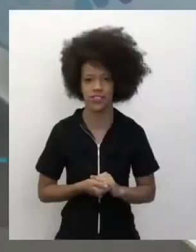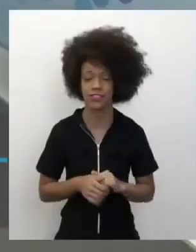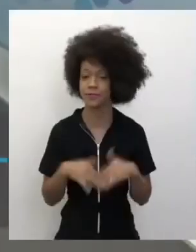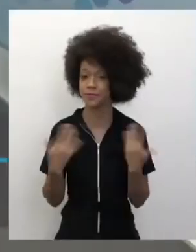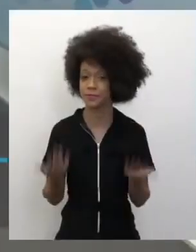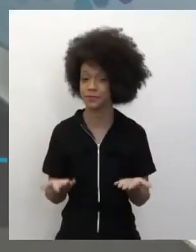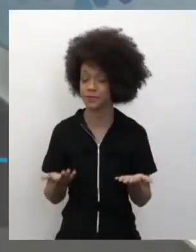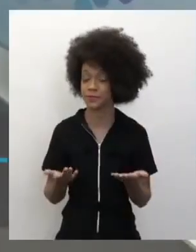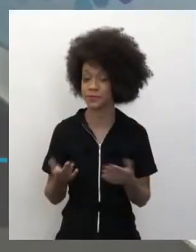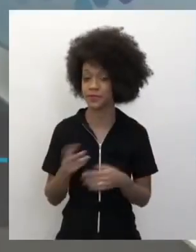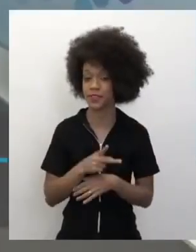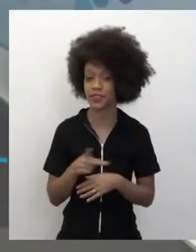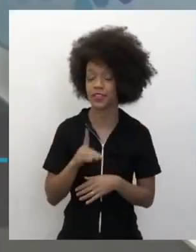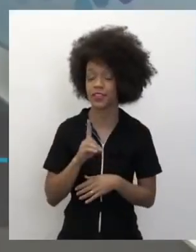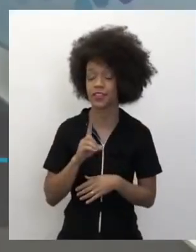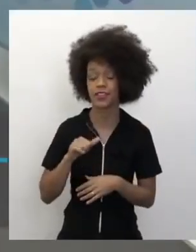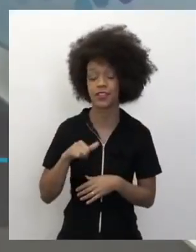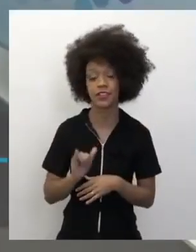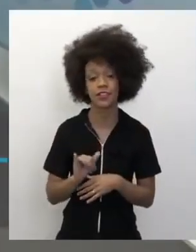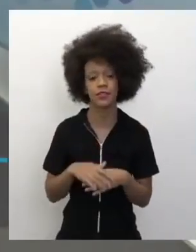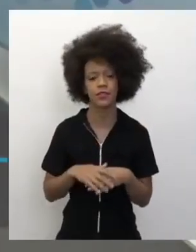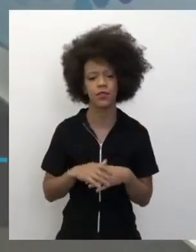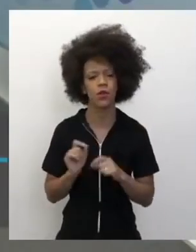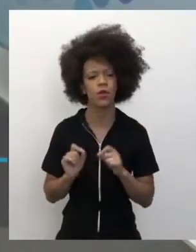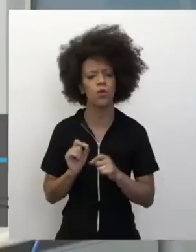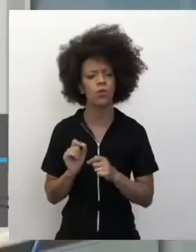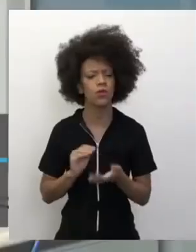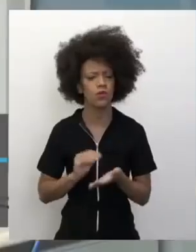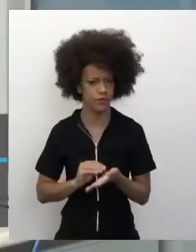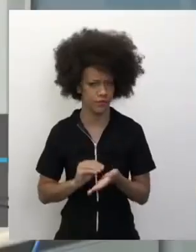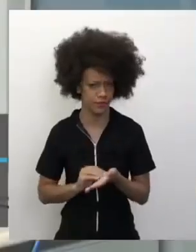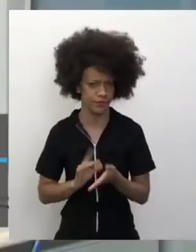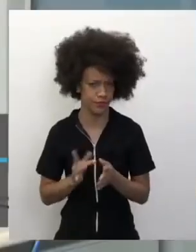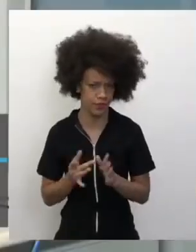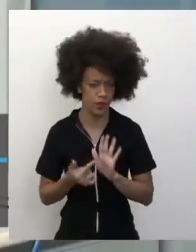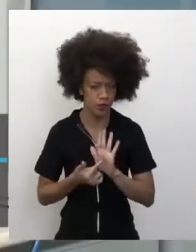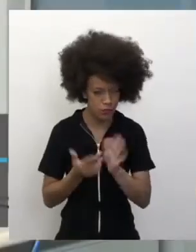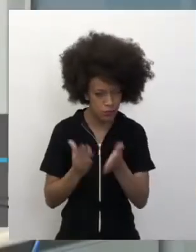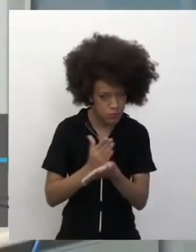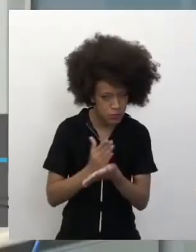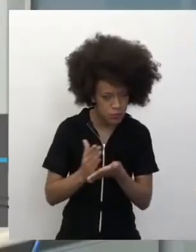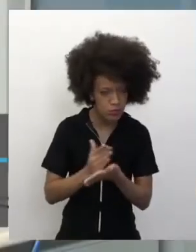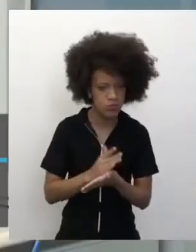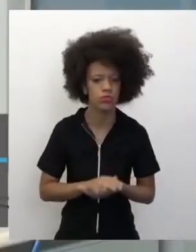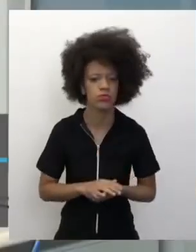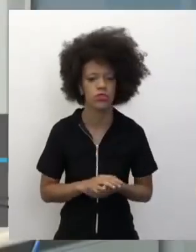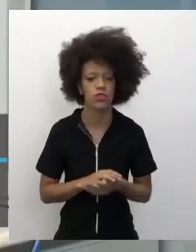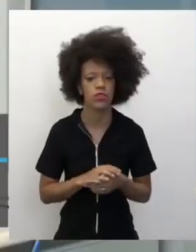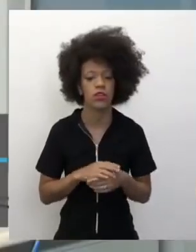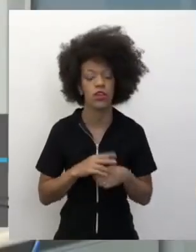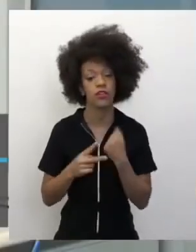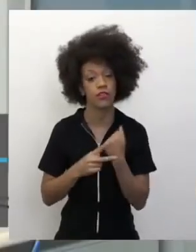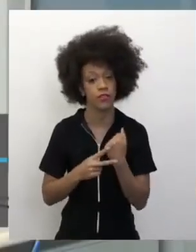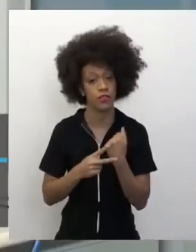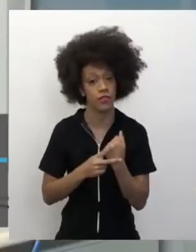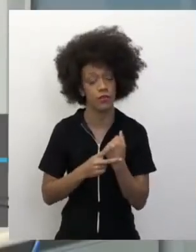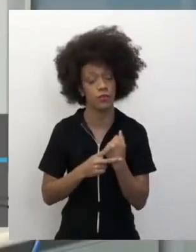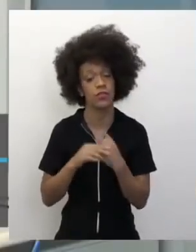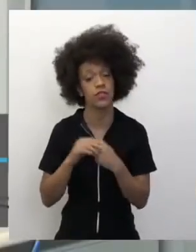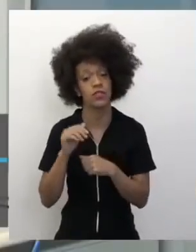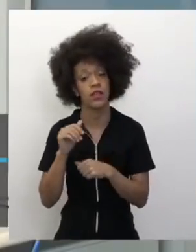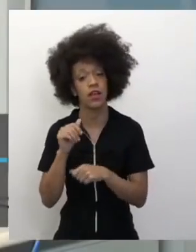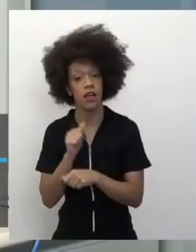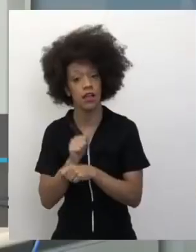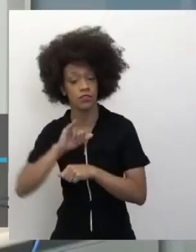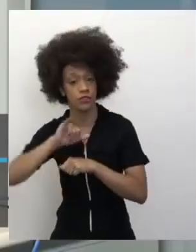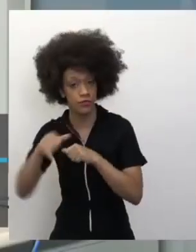Então, Dani? Ó, o que fez falta, vou tentar pontuar separadamente alguns. A Isadora colocou verbos e advérbios, pro